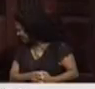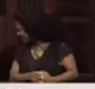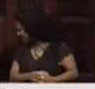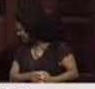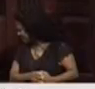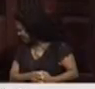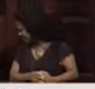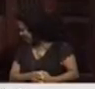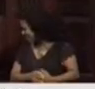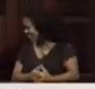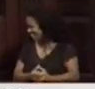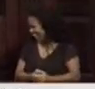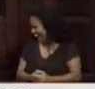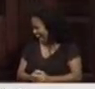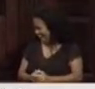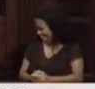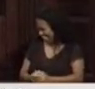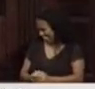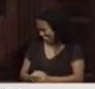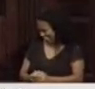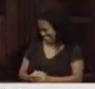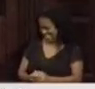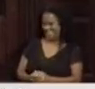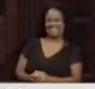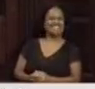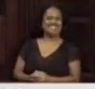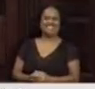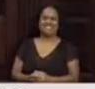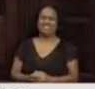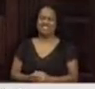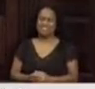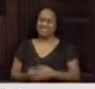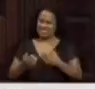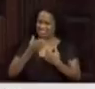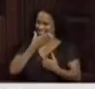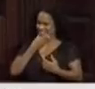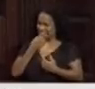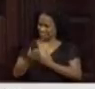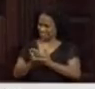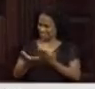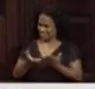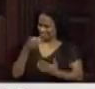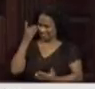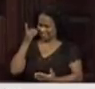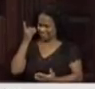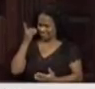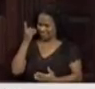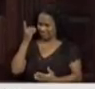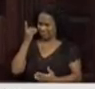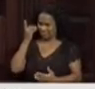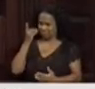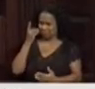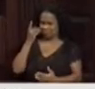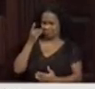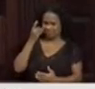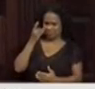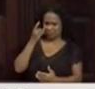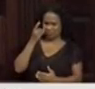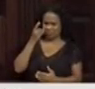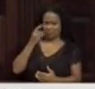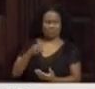Senhora Presidente, senhores deputados, por hora três, daqui a pouco vai aparecer mais um.